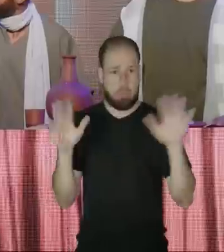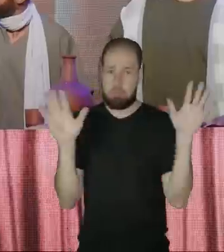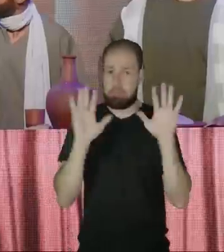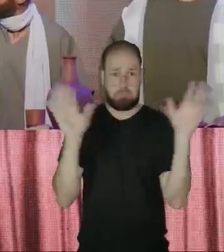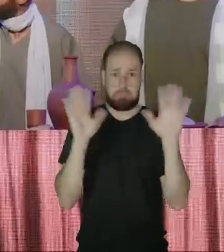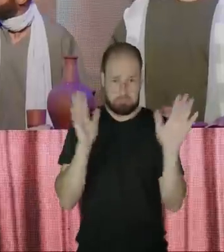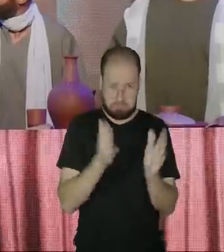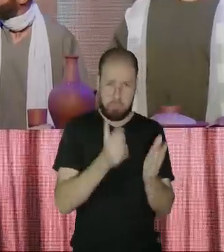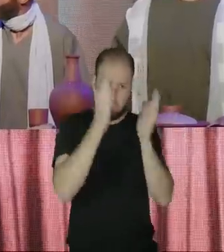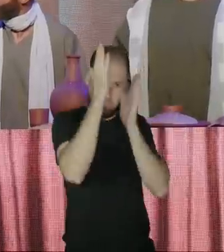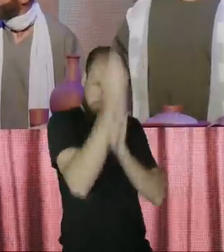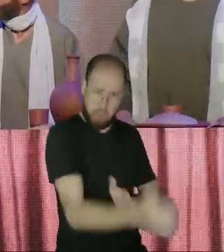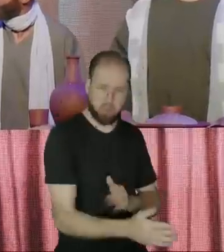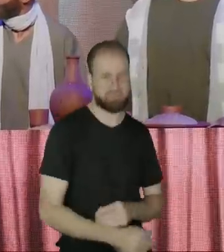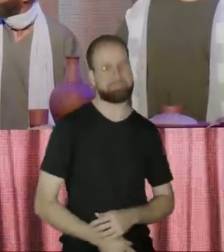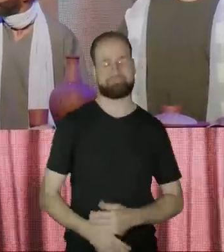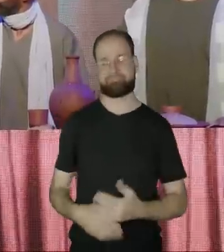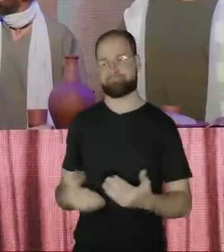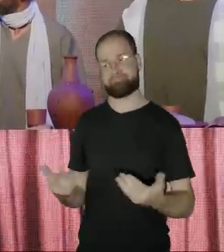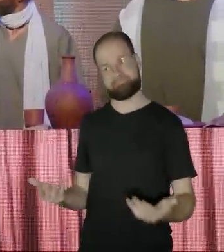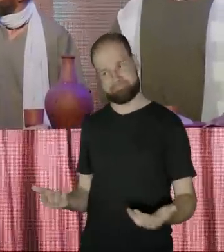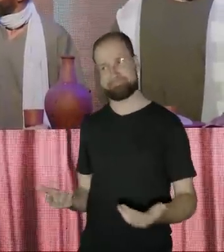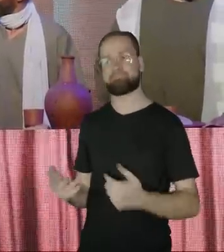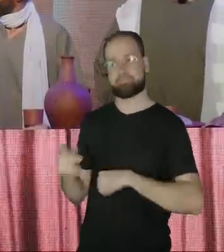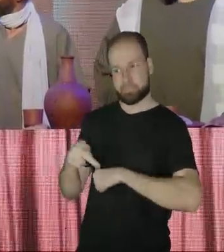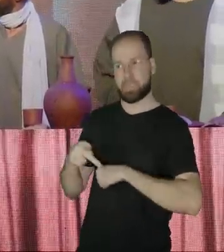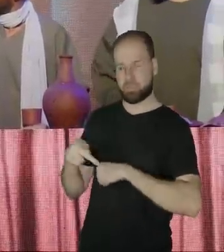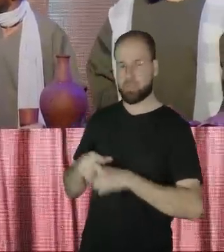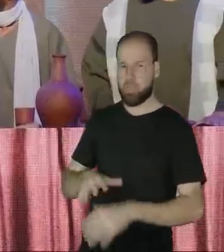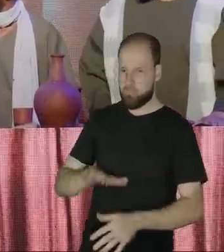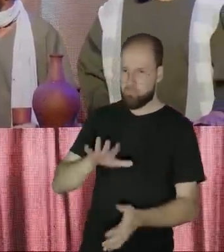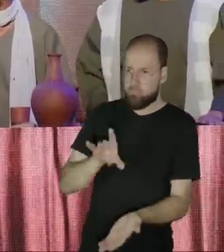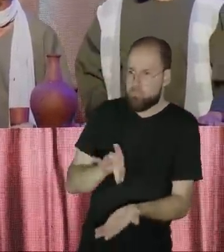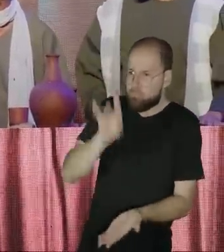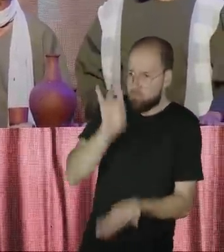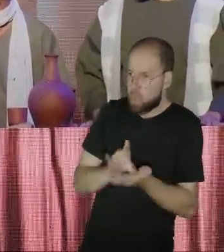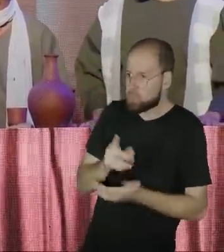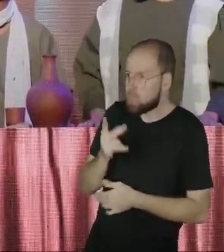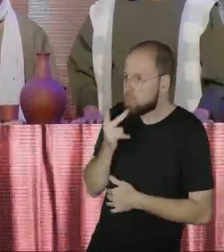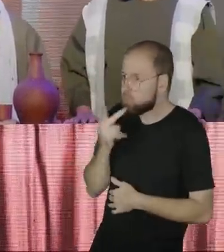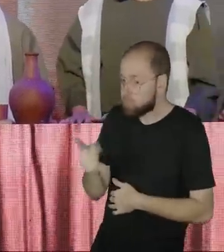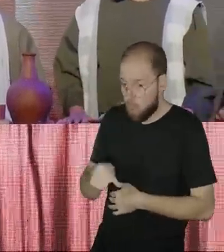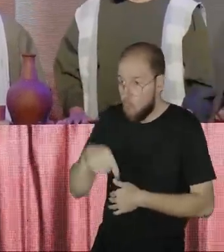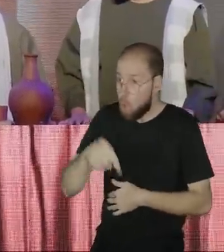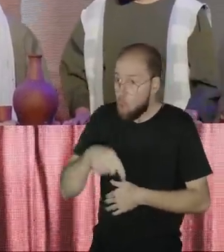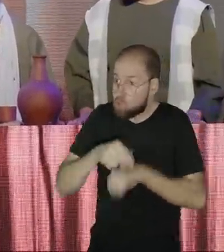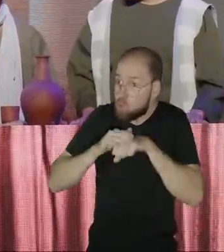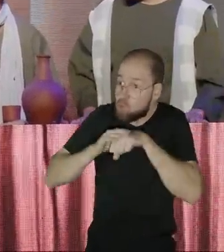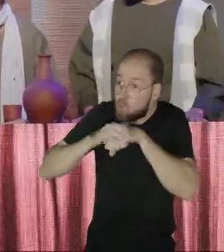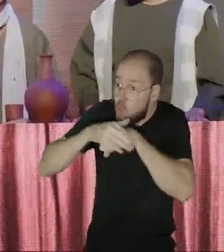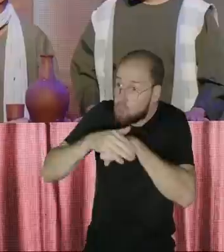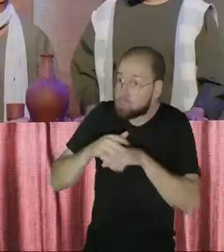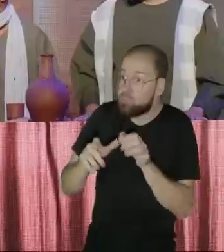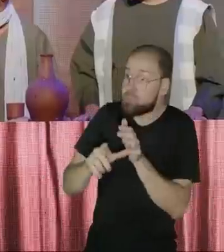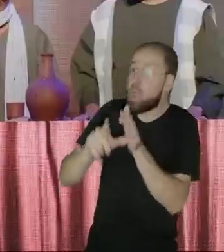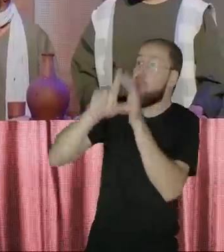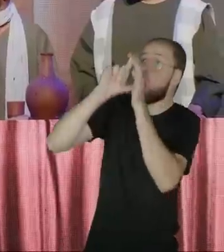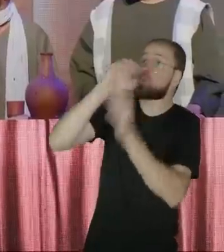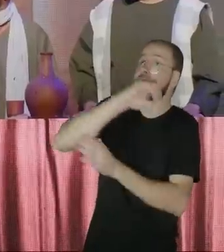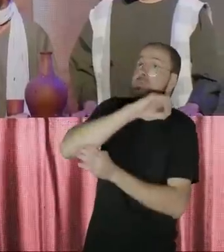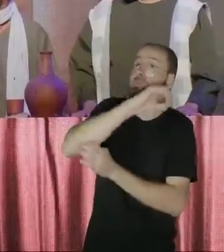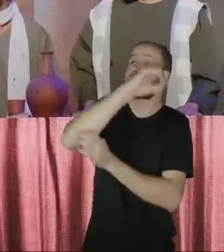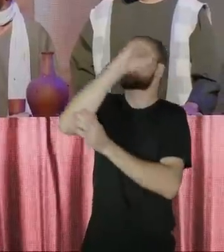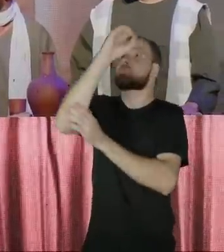escandalizarei. Ah, Pedro, em verdade eu te digo que ainda esta noite, antes que o galo cante